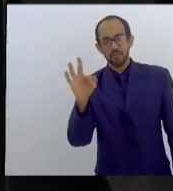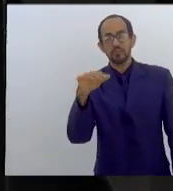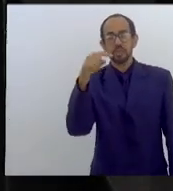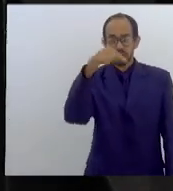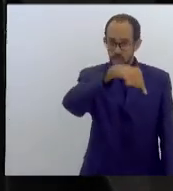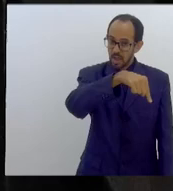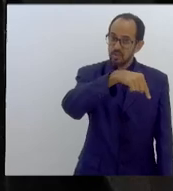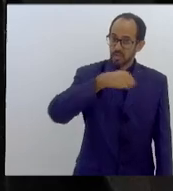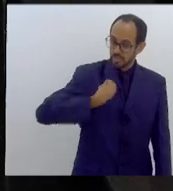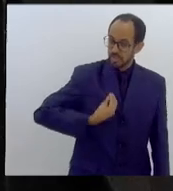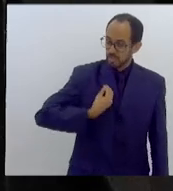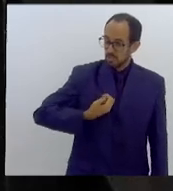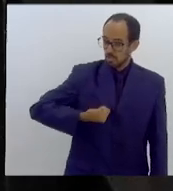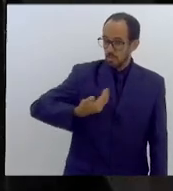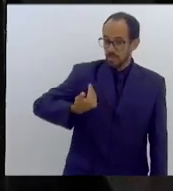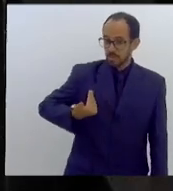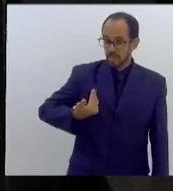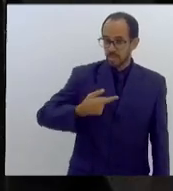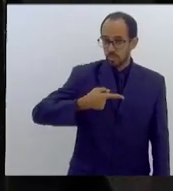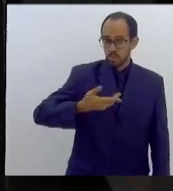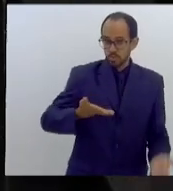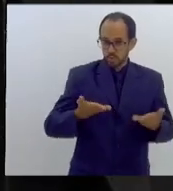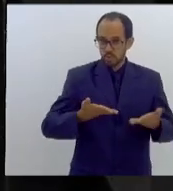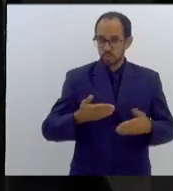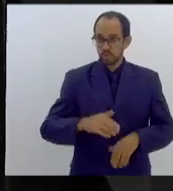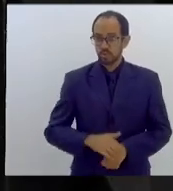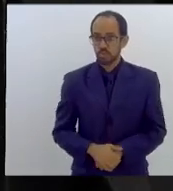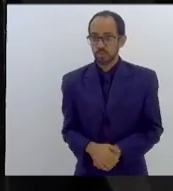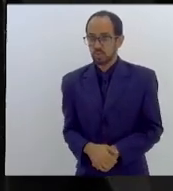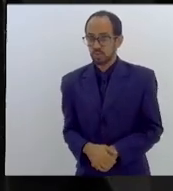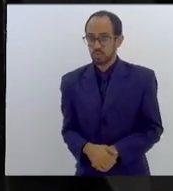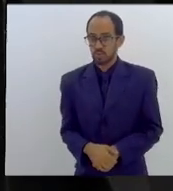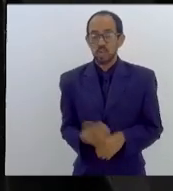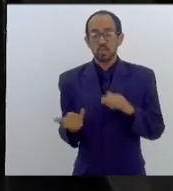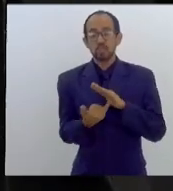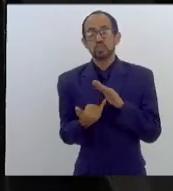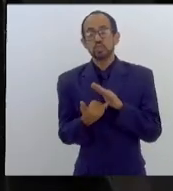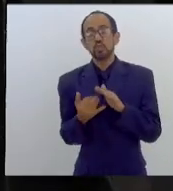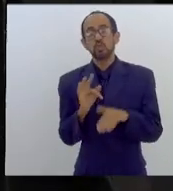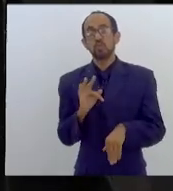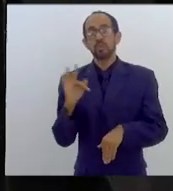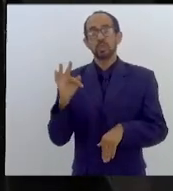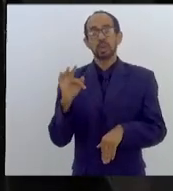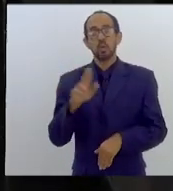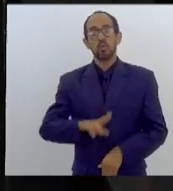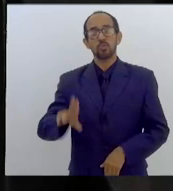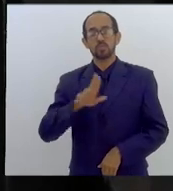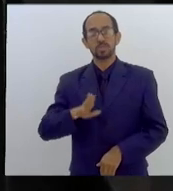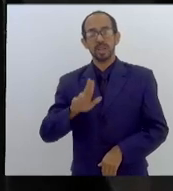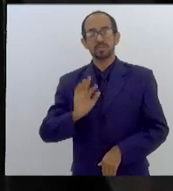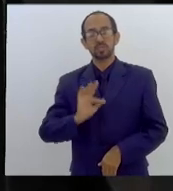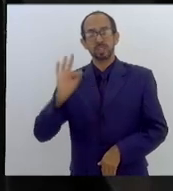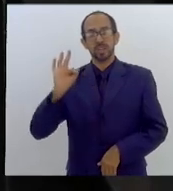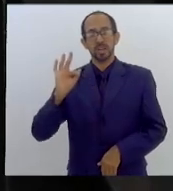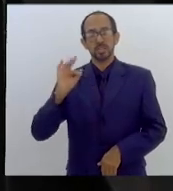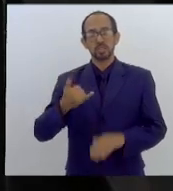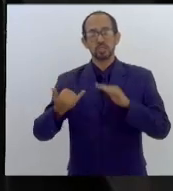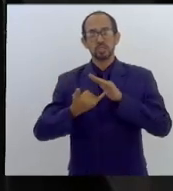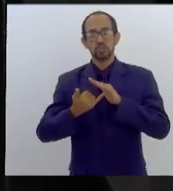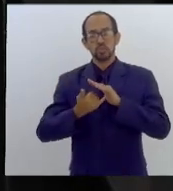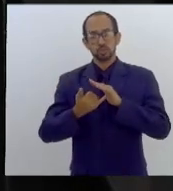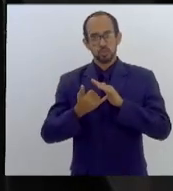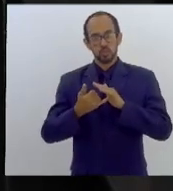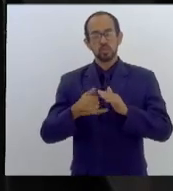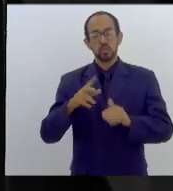já citei, enfim, institutos federais de pesquisa, universidades federais, institutos estaduais importantes como